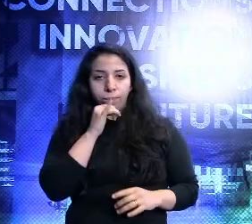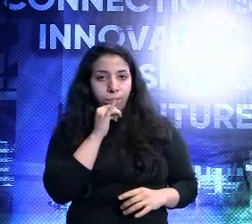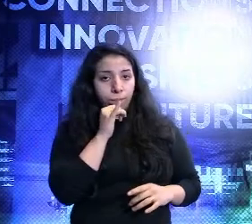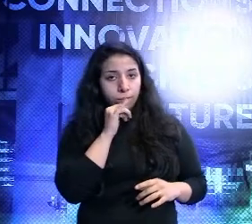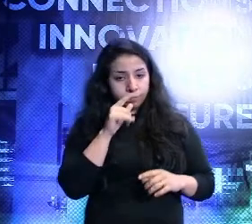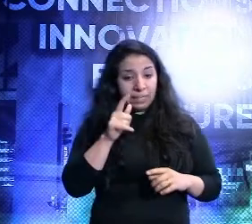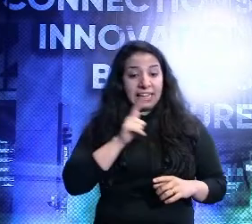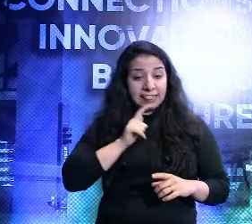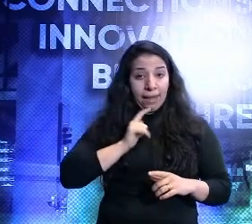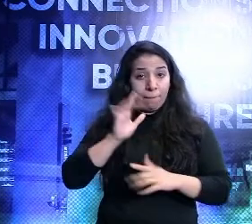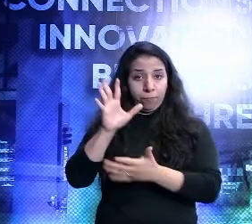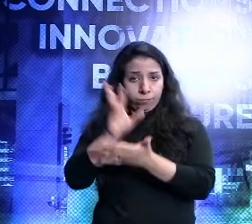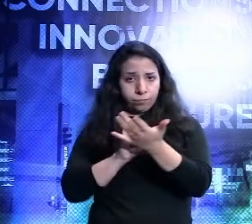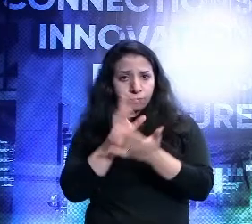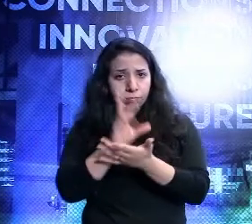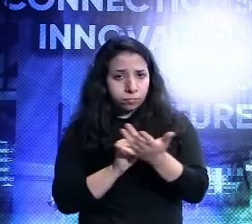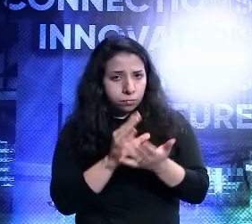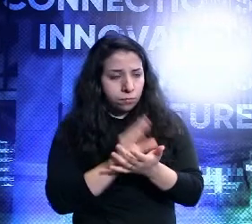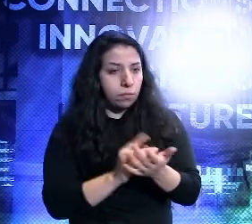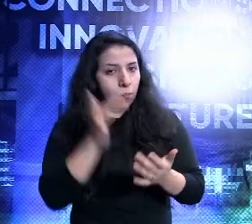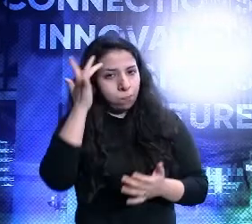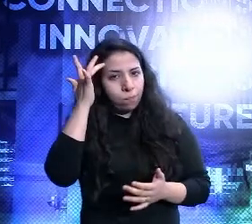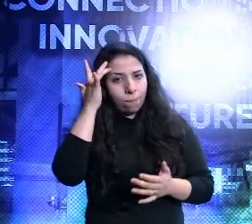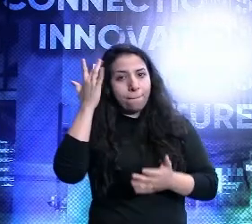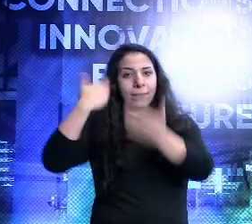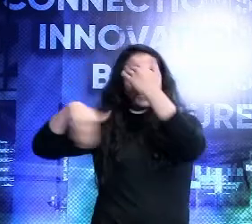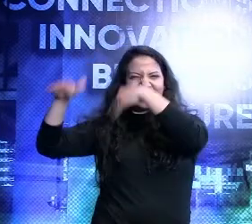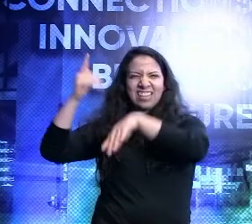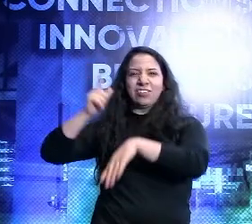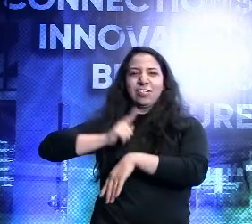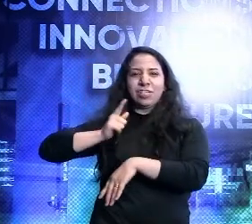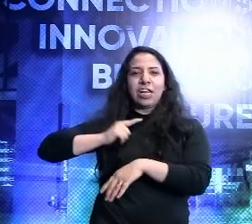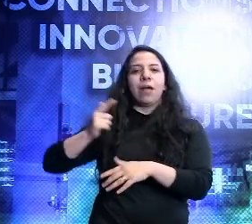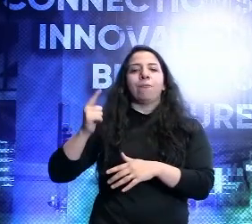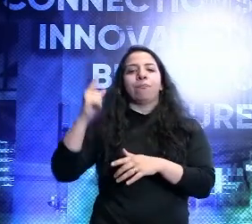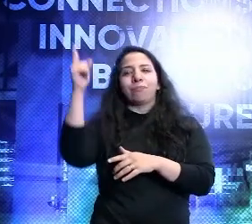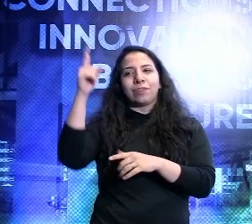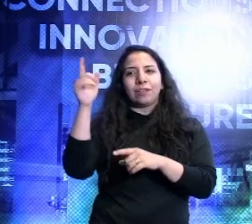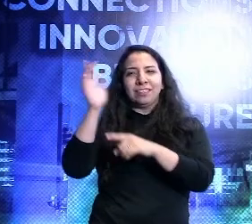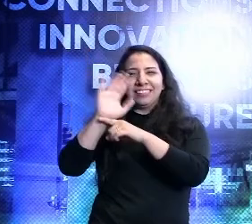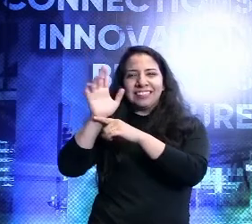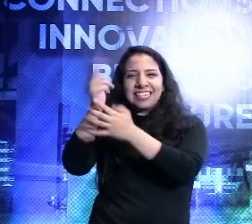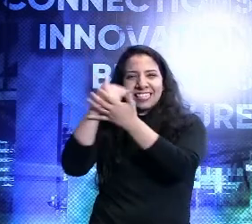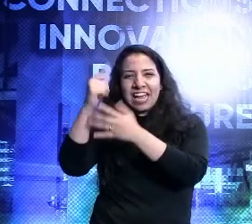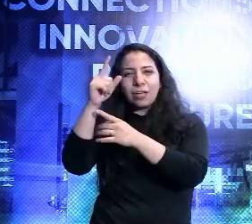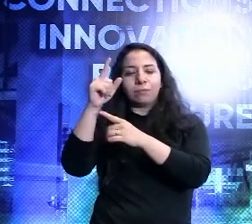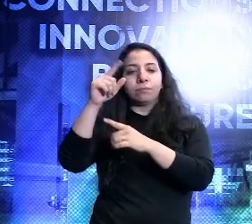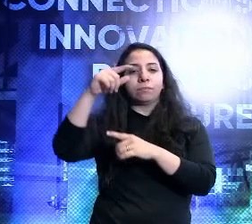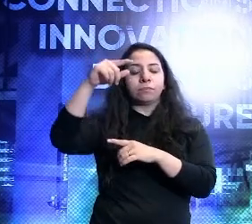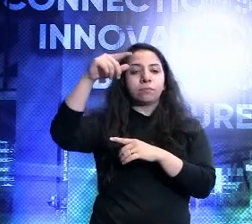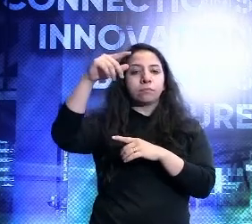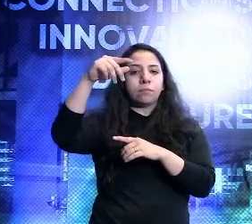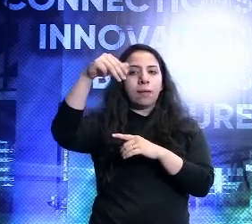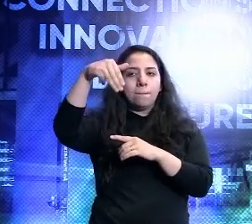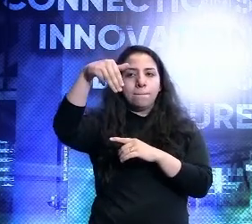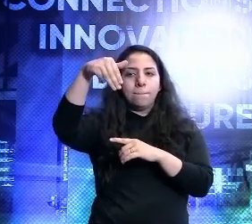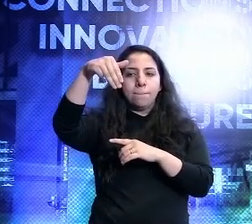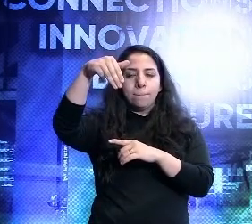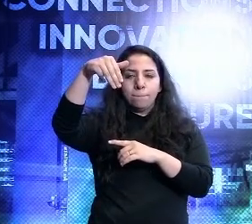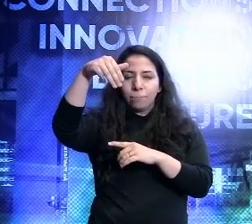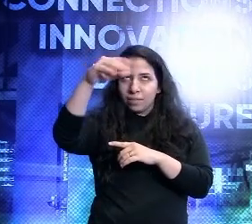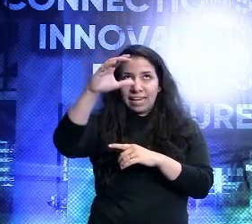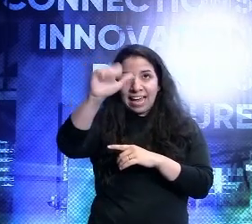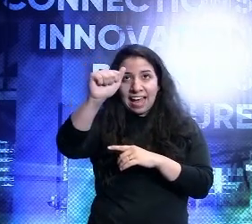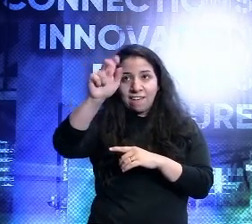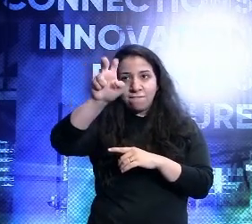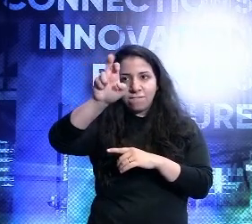anos vai entender, né? Tinha um desenho chamado Caverna do Dragão, a galera ferrada num mundo paralelo muito doido, e aí chegava para um velhinho e